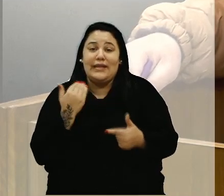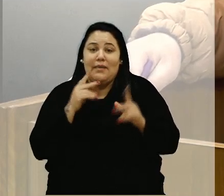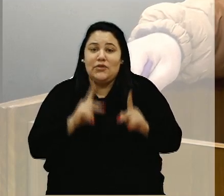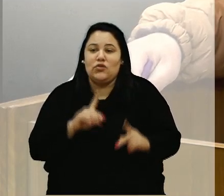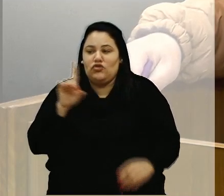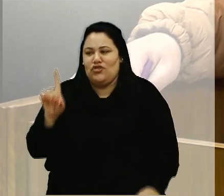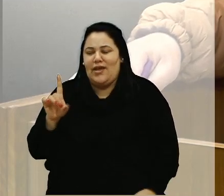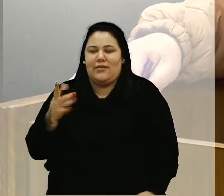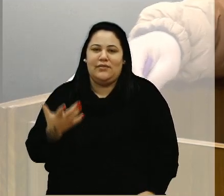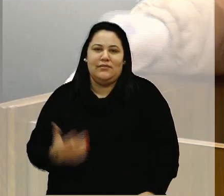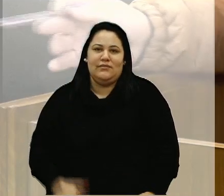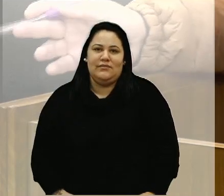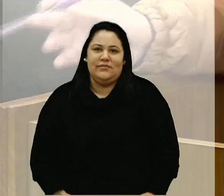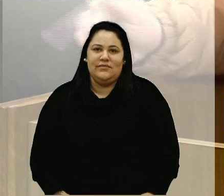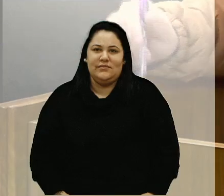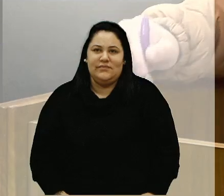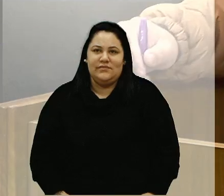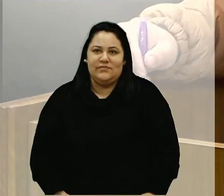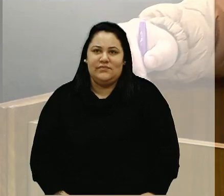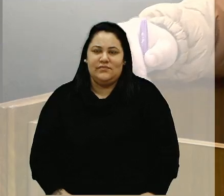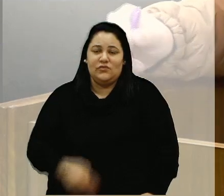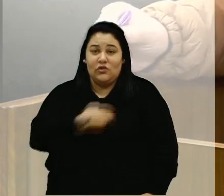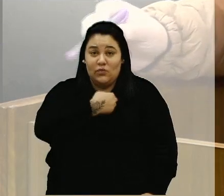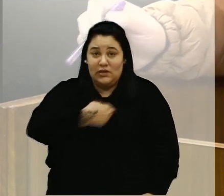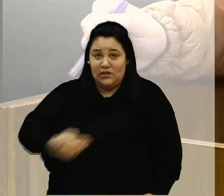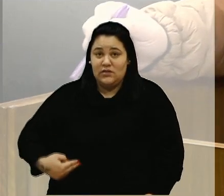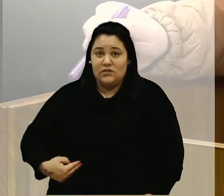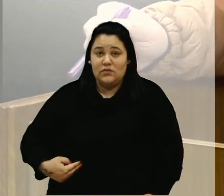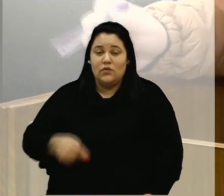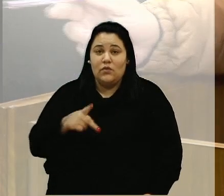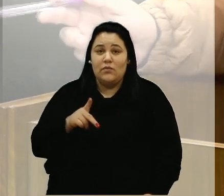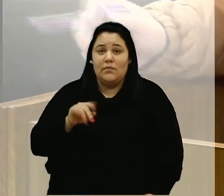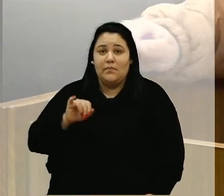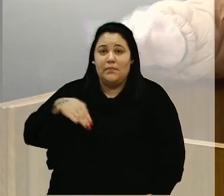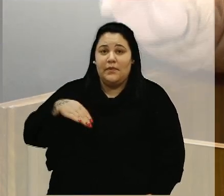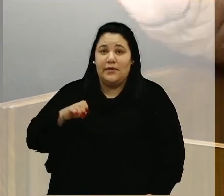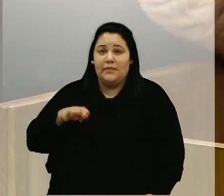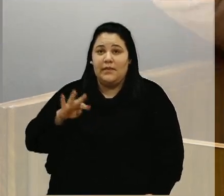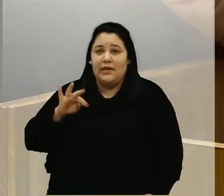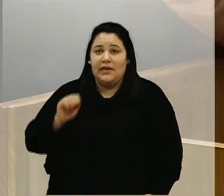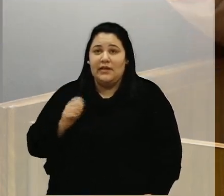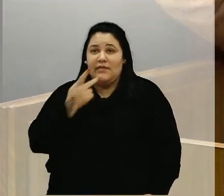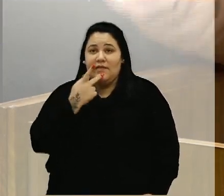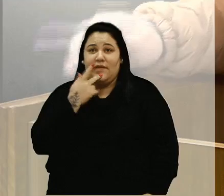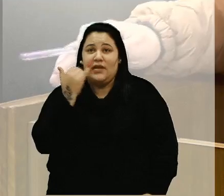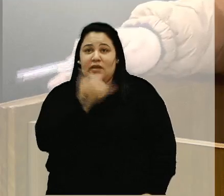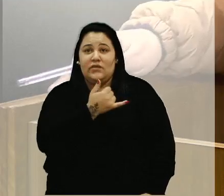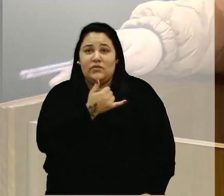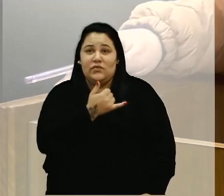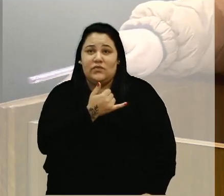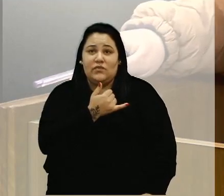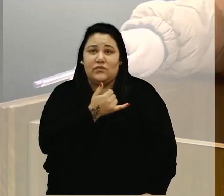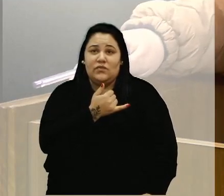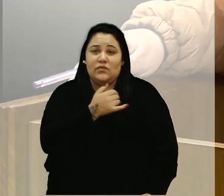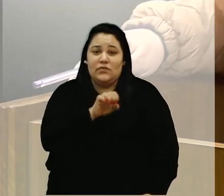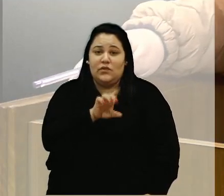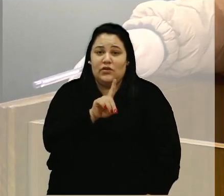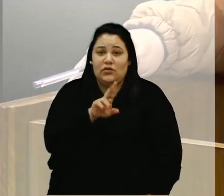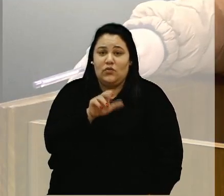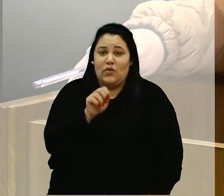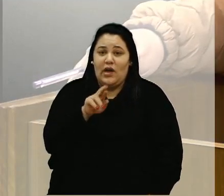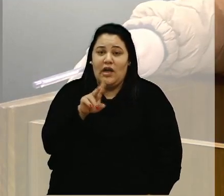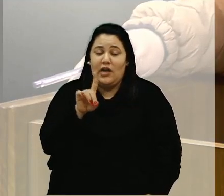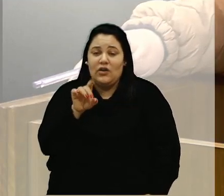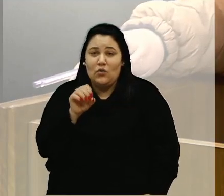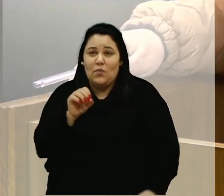direita. O ministro Pimenta falando que para o Eduardo Bolsonaro, que supostamente teria publicado uma fake news,